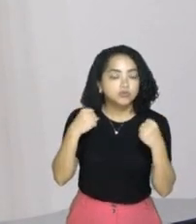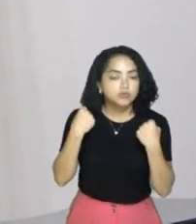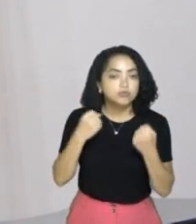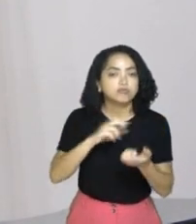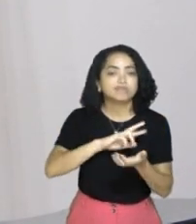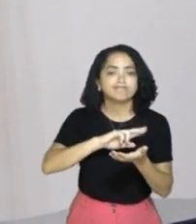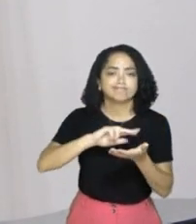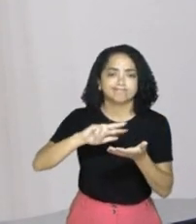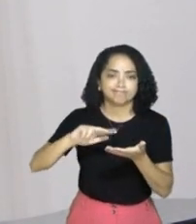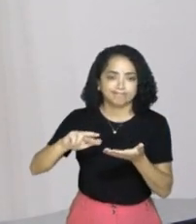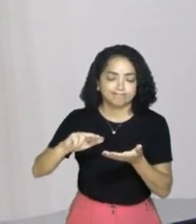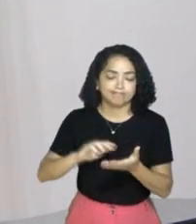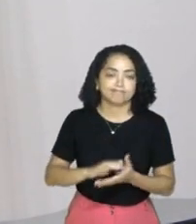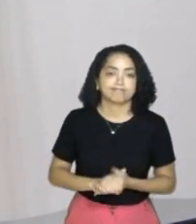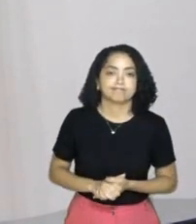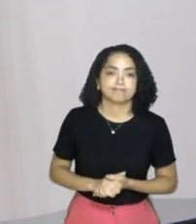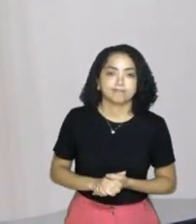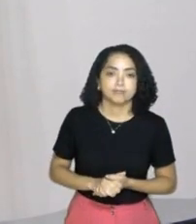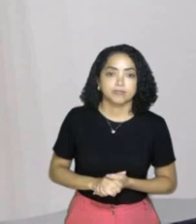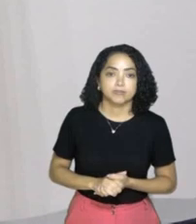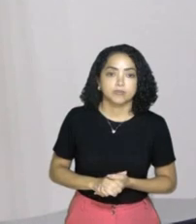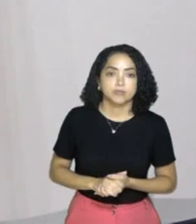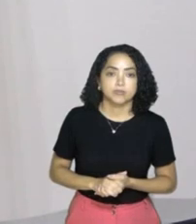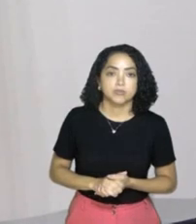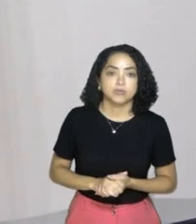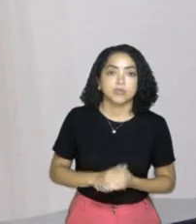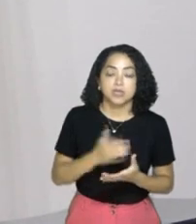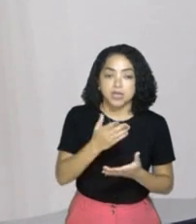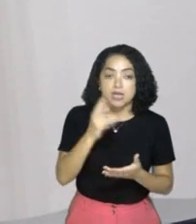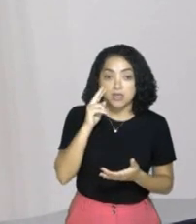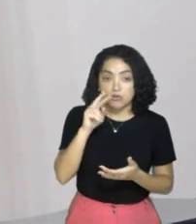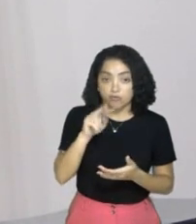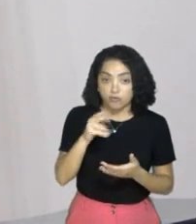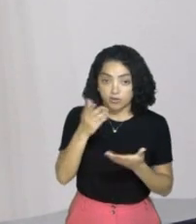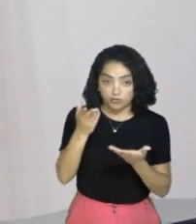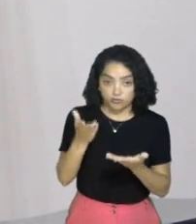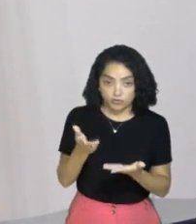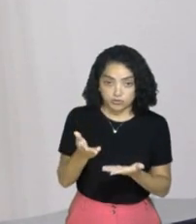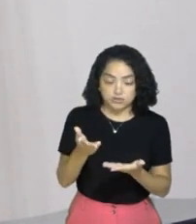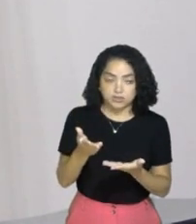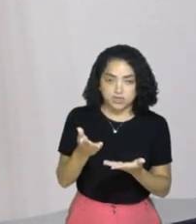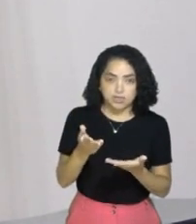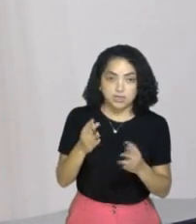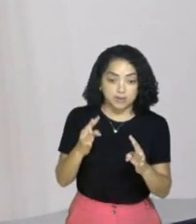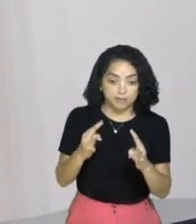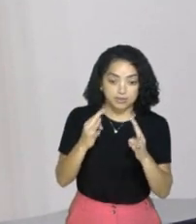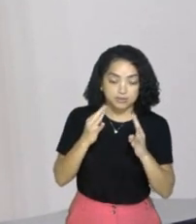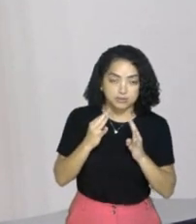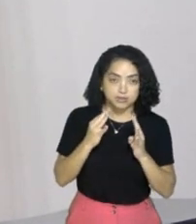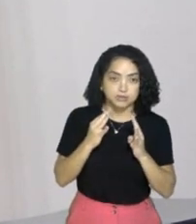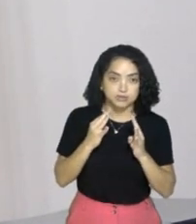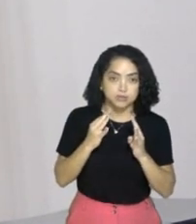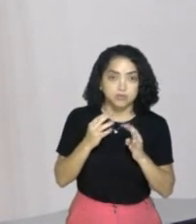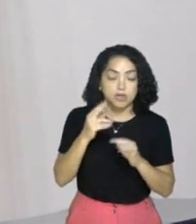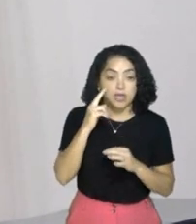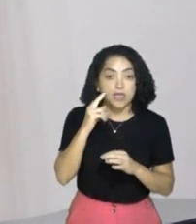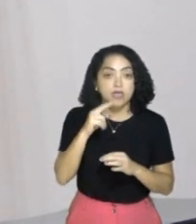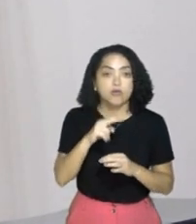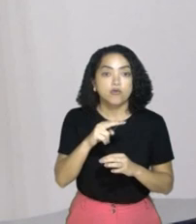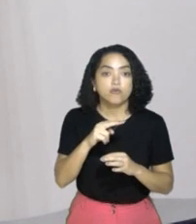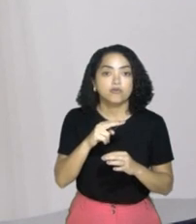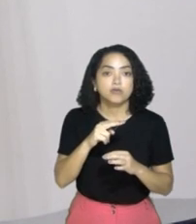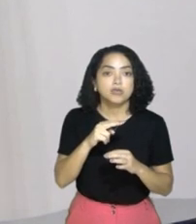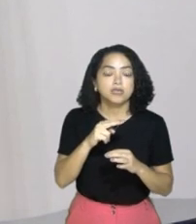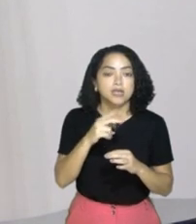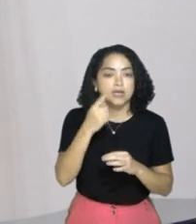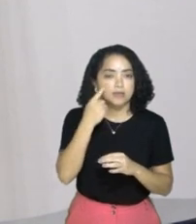atividades eu inclusive Deputado Cler vendo a excelência prestar atenção aqui na fala eu vi agora pouco aí uma